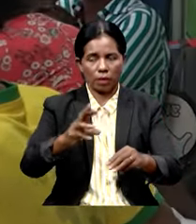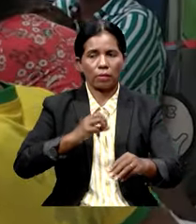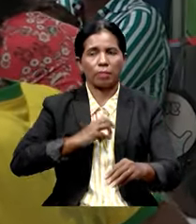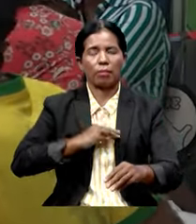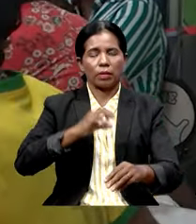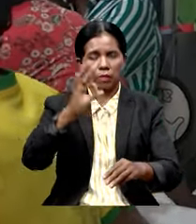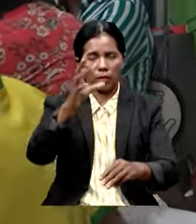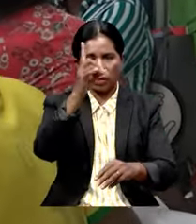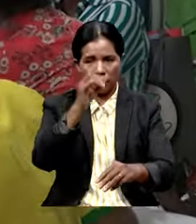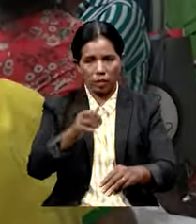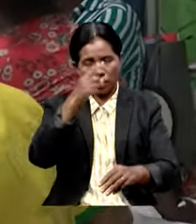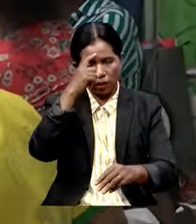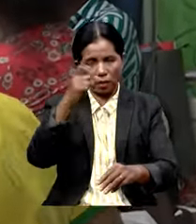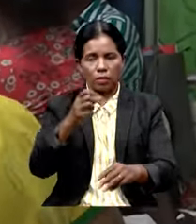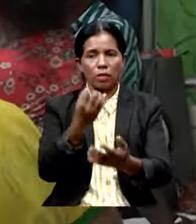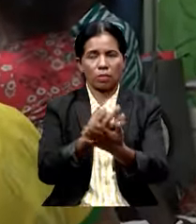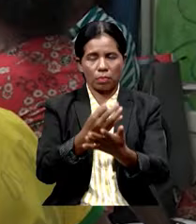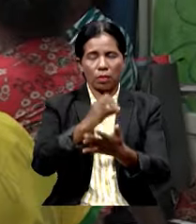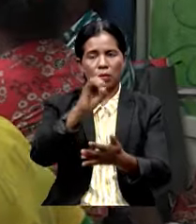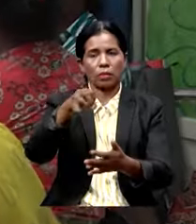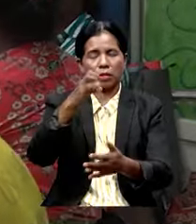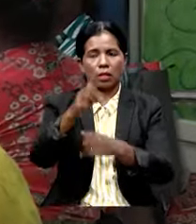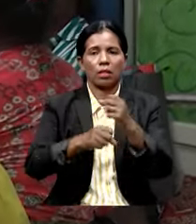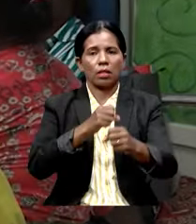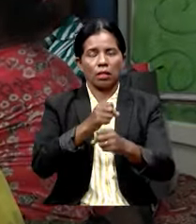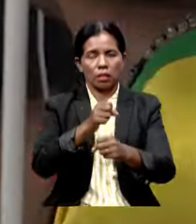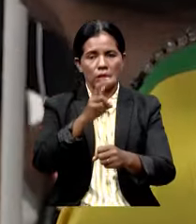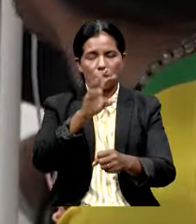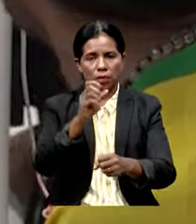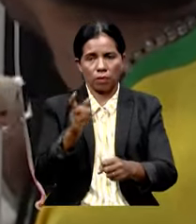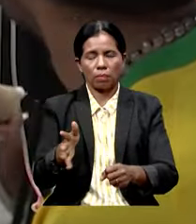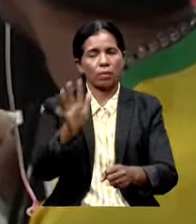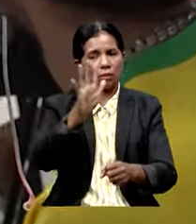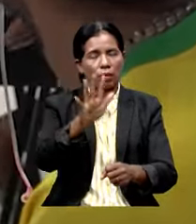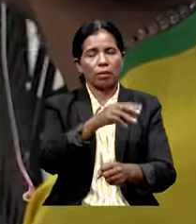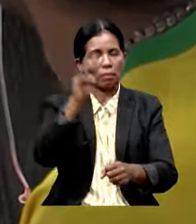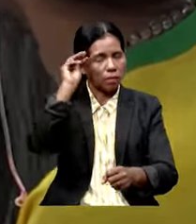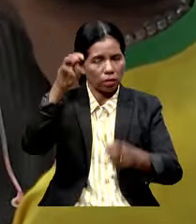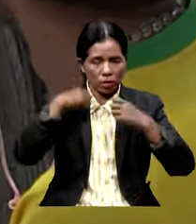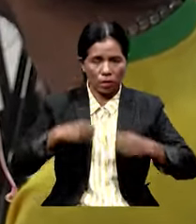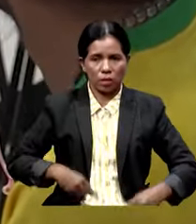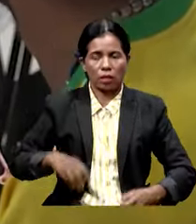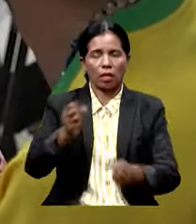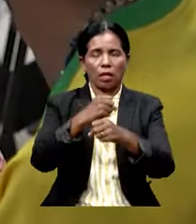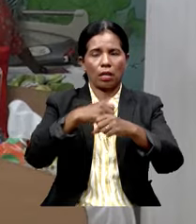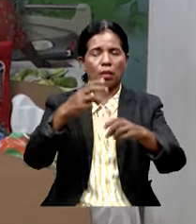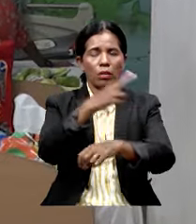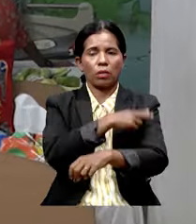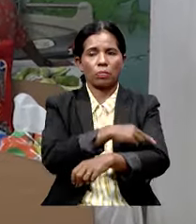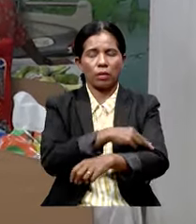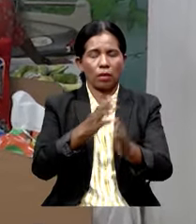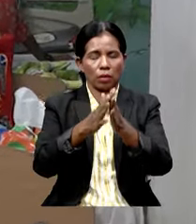Manufarri no Dili, tambane e orçamento geral estado tinen rihun rua runulu resin lima, Ministério de Saúde se construi Hospital Geral Tolu